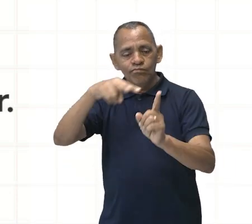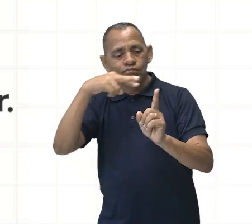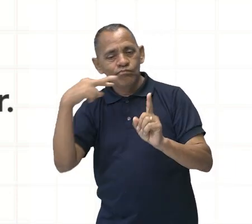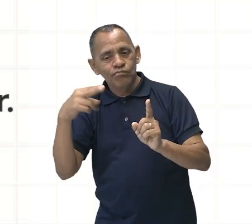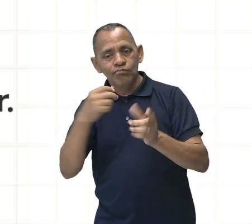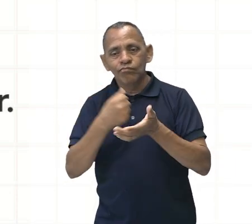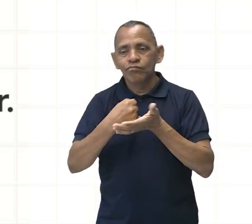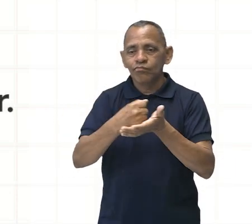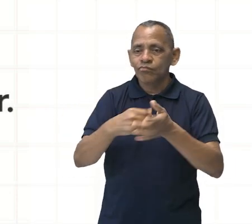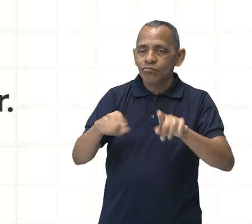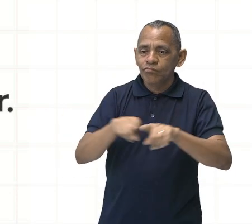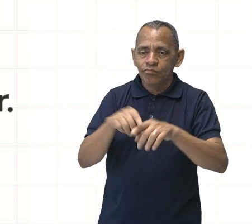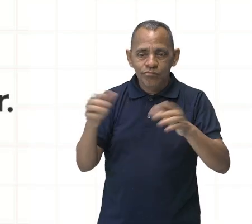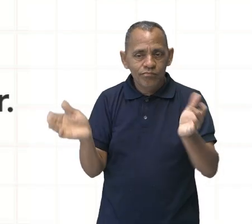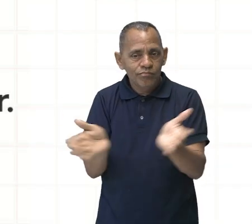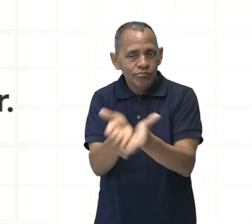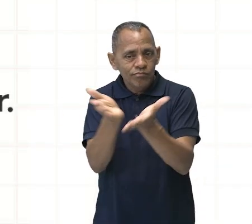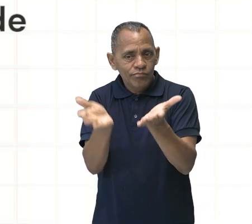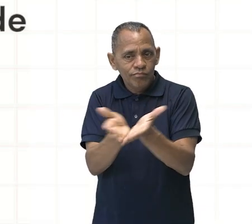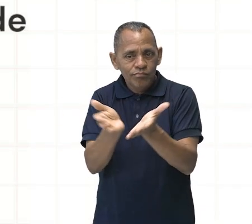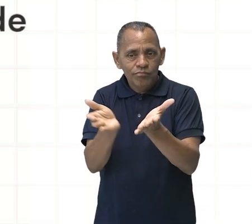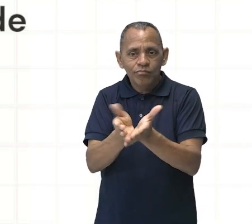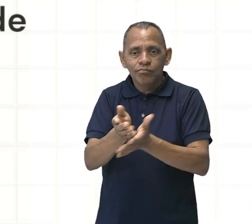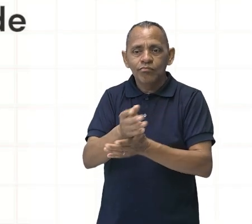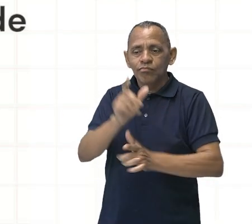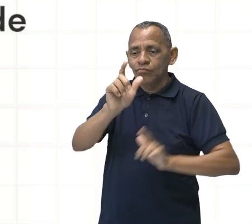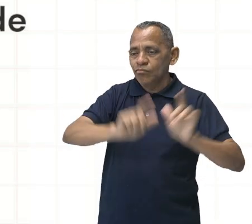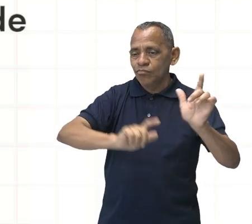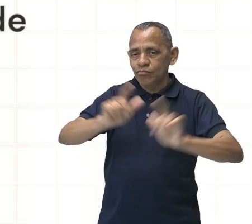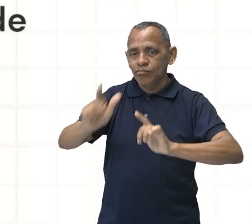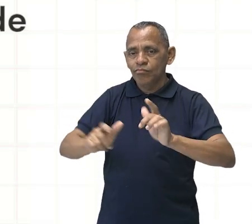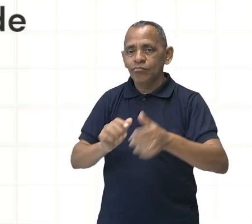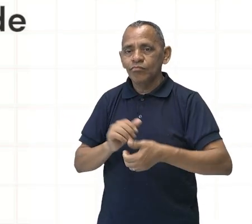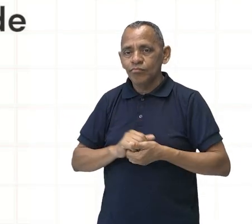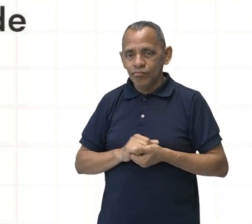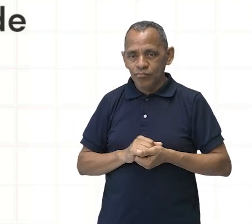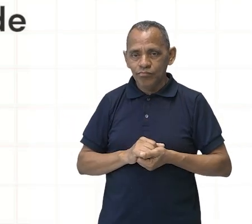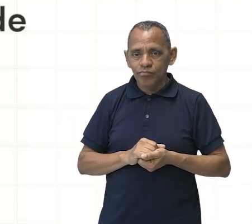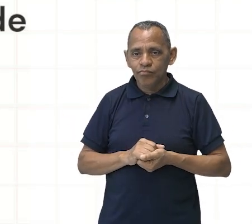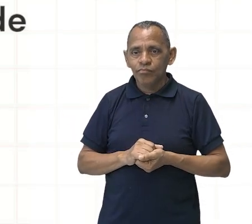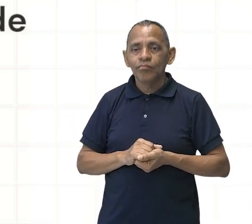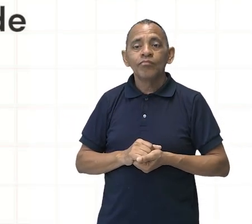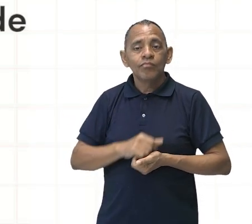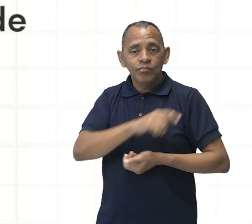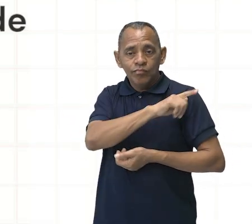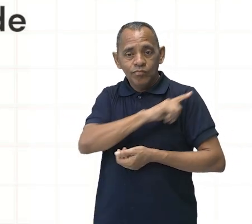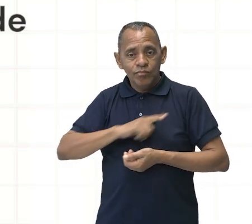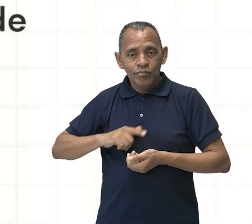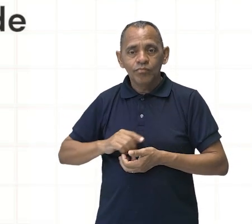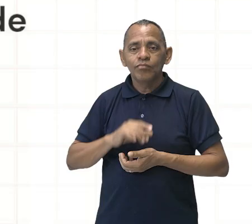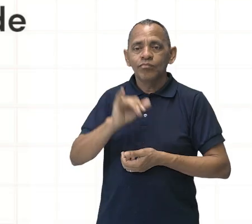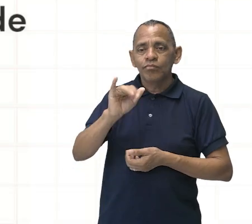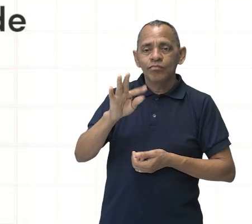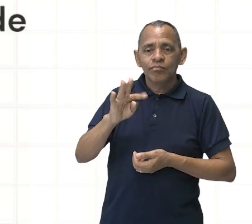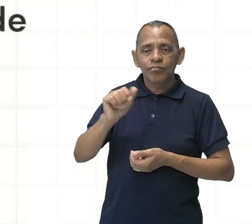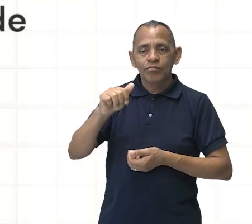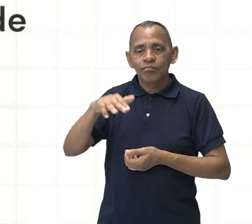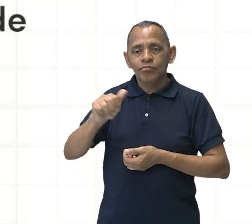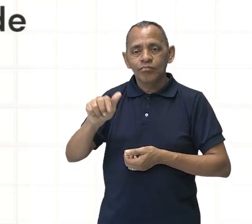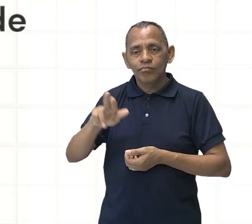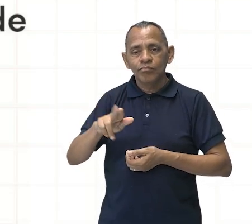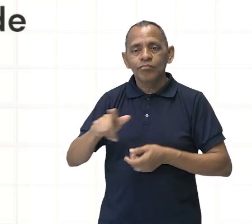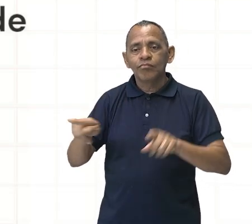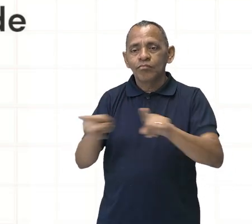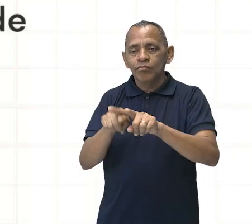ajudar as populações mais carentes, certo? No governo de Itamar Franco, também vamos observar a